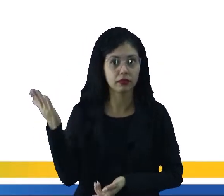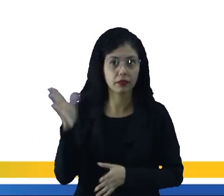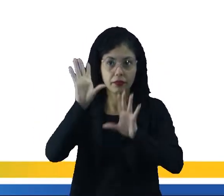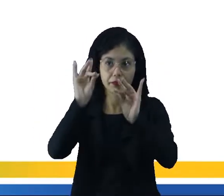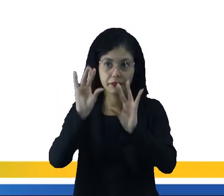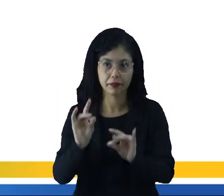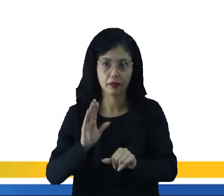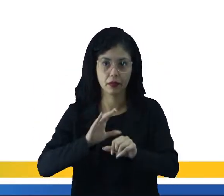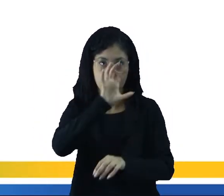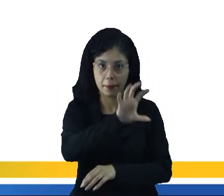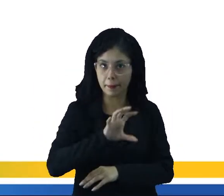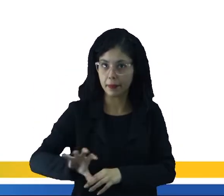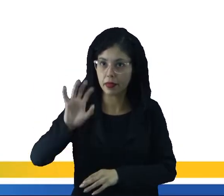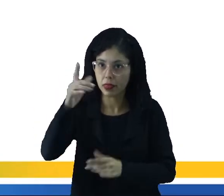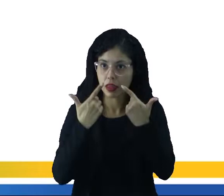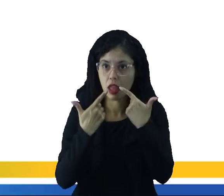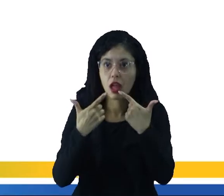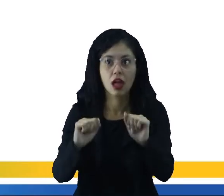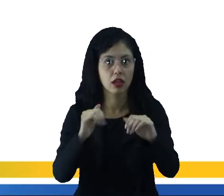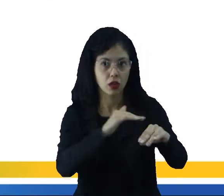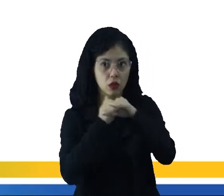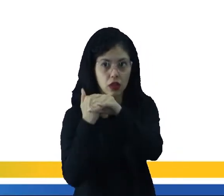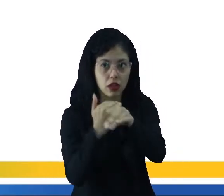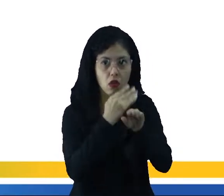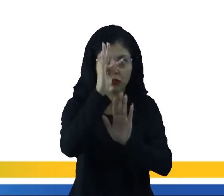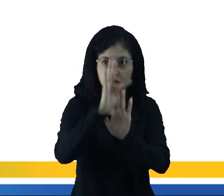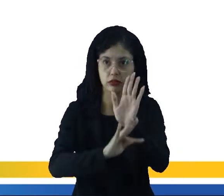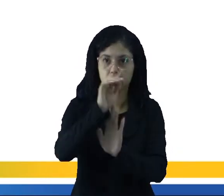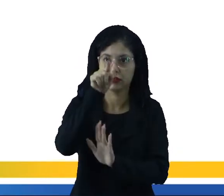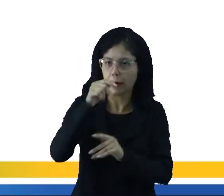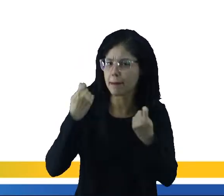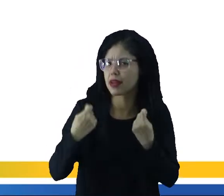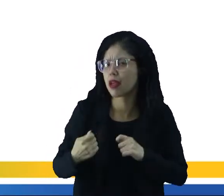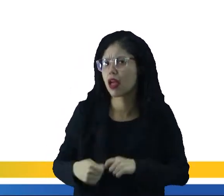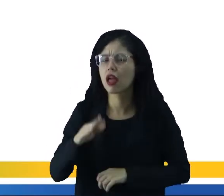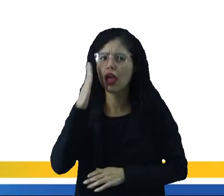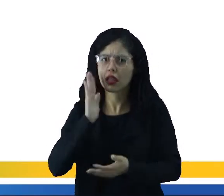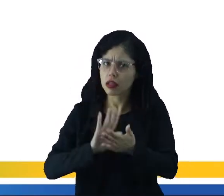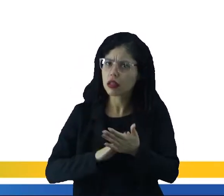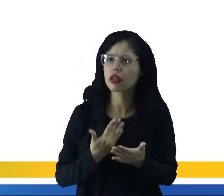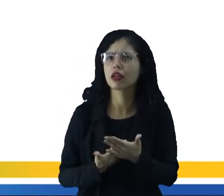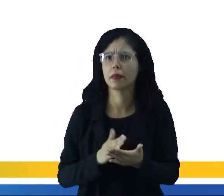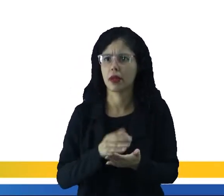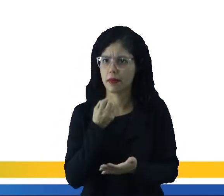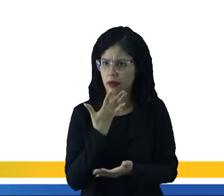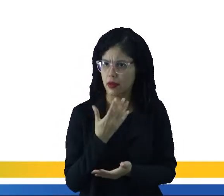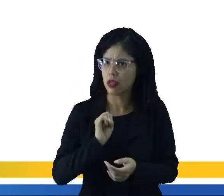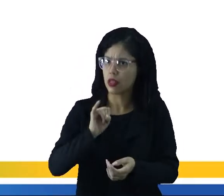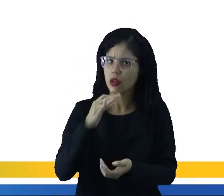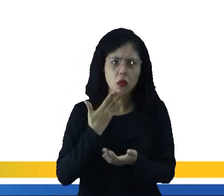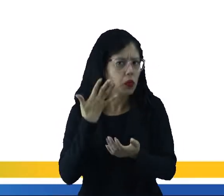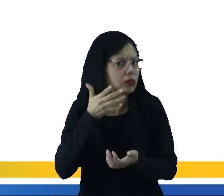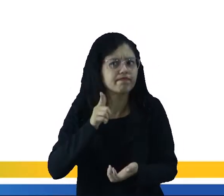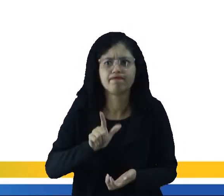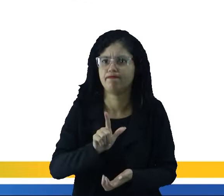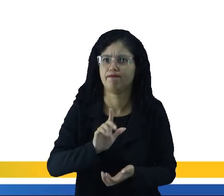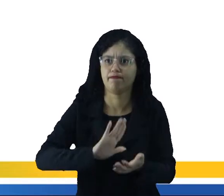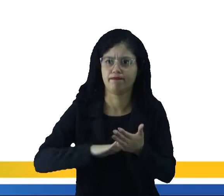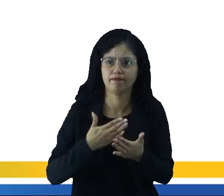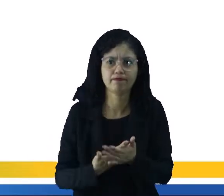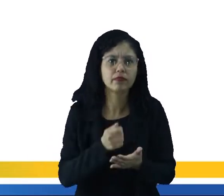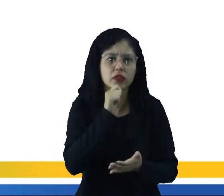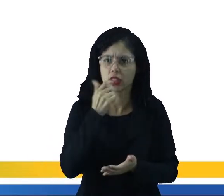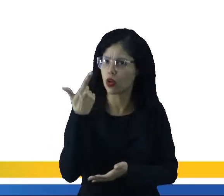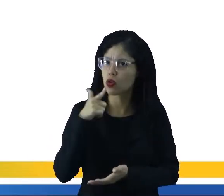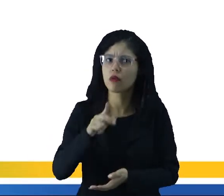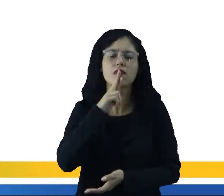aí. O mapa é uma linguagem igual a de um texto. Você precisa interpretar bem. Se você não interpretar bem, você